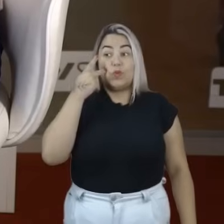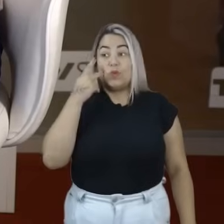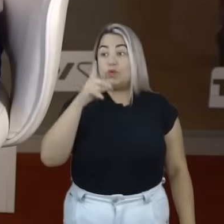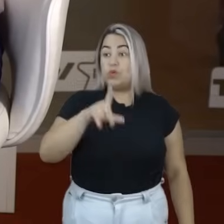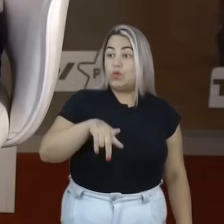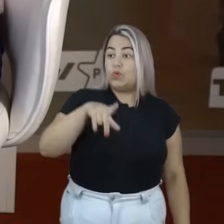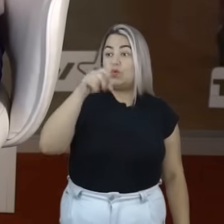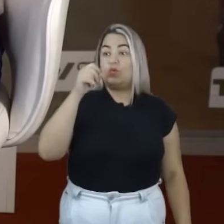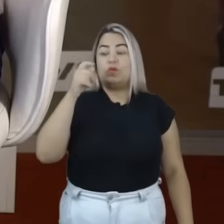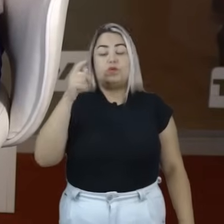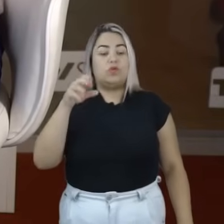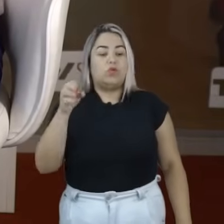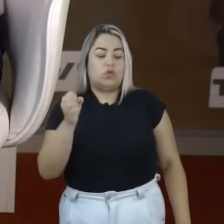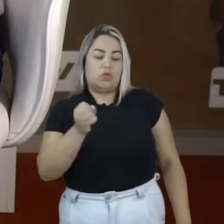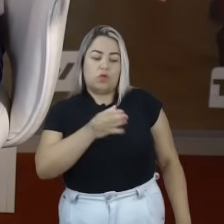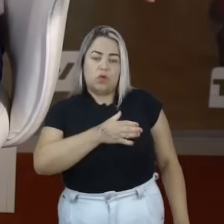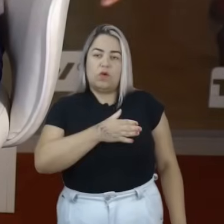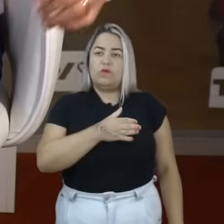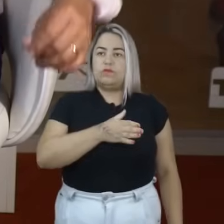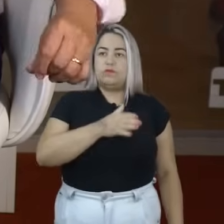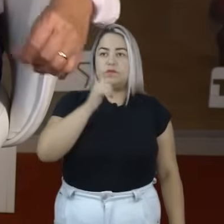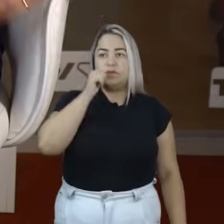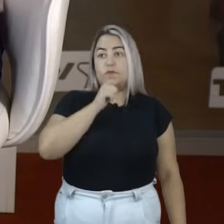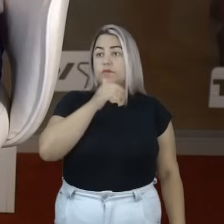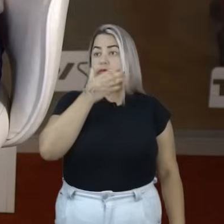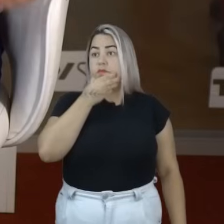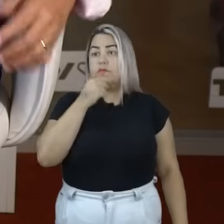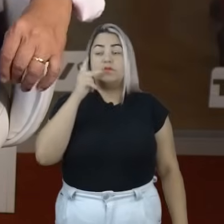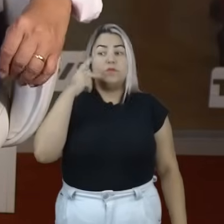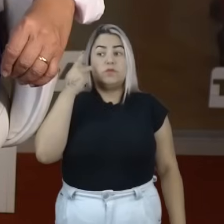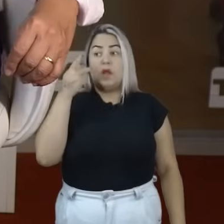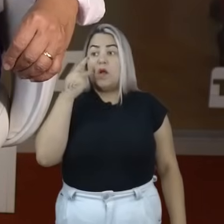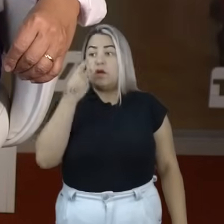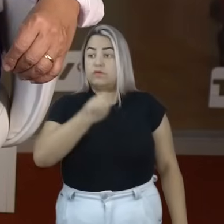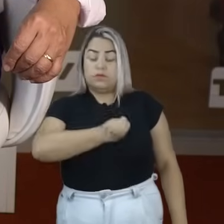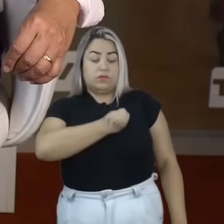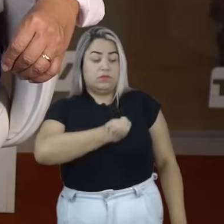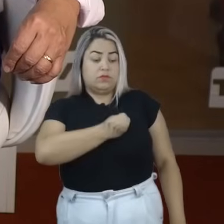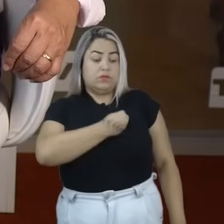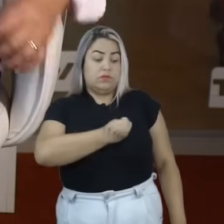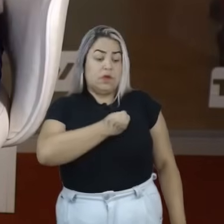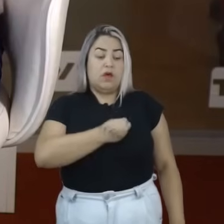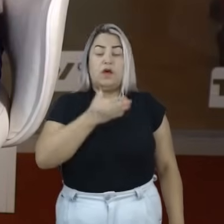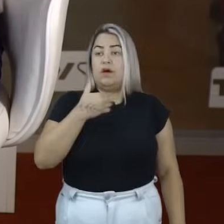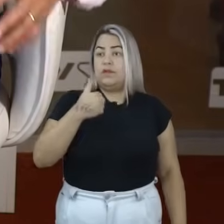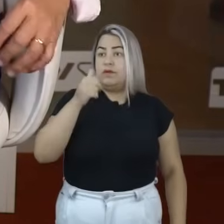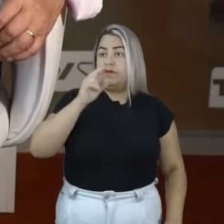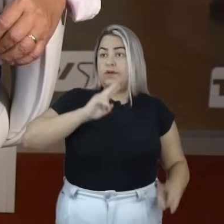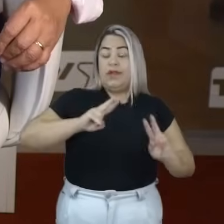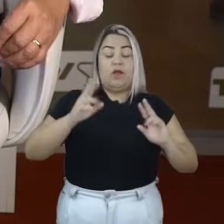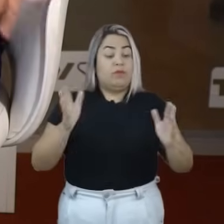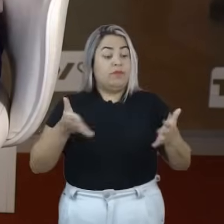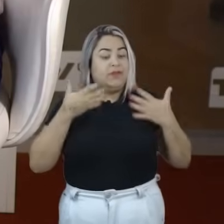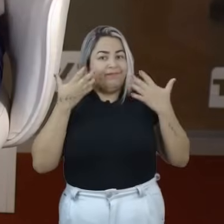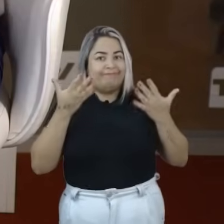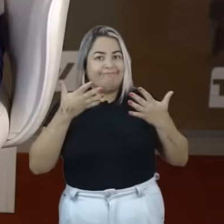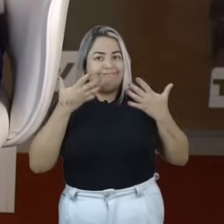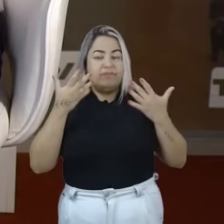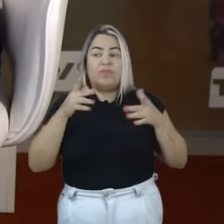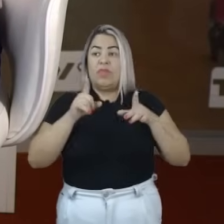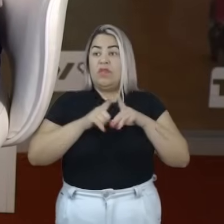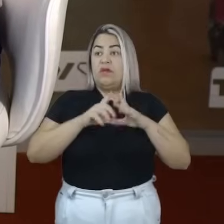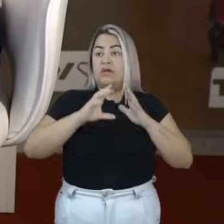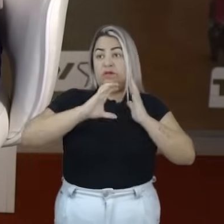reeleitos, novos vereadores, vereadoras, uma presença maior das mulheres, eu estou vendo, me animou bastante, candidatas